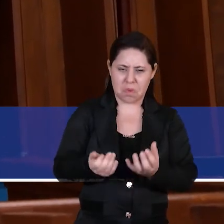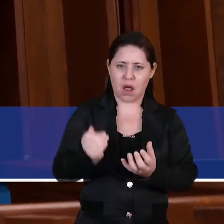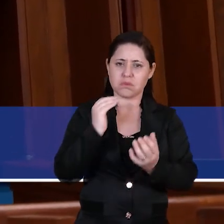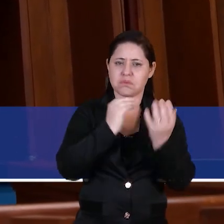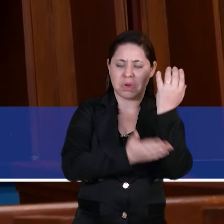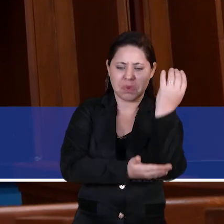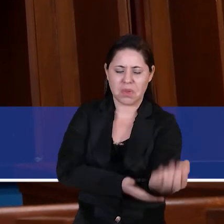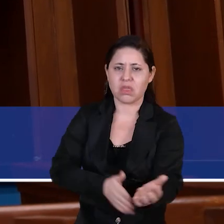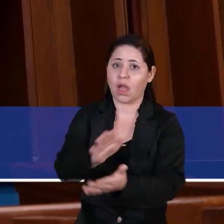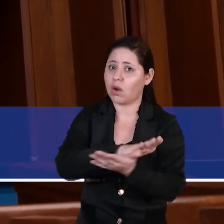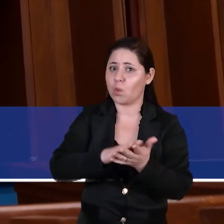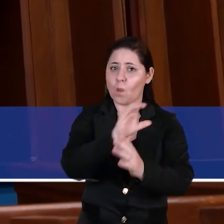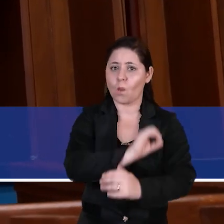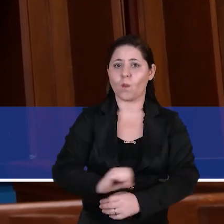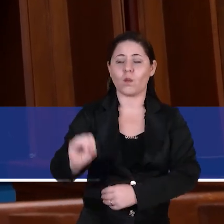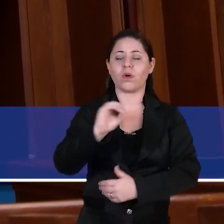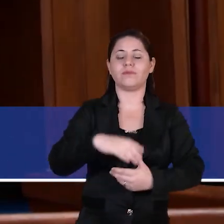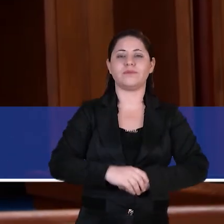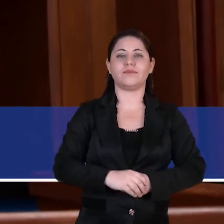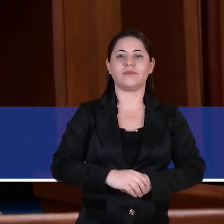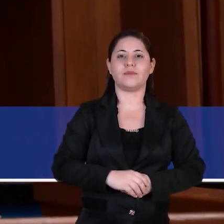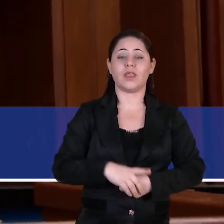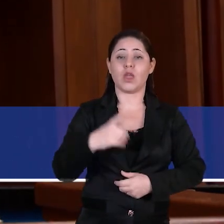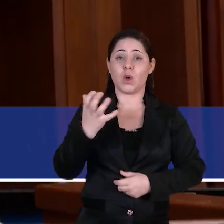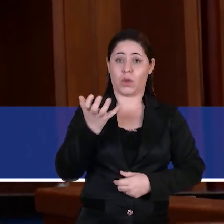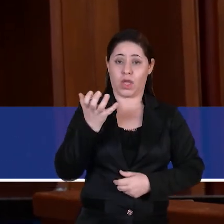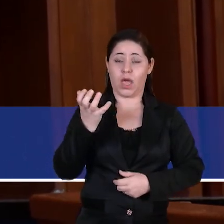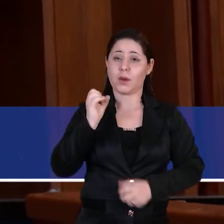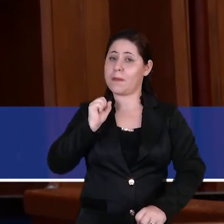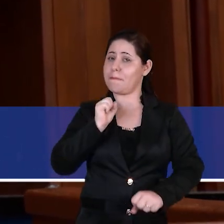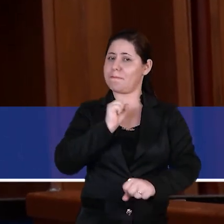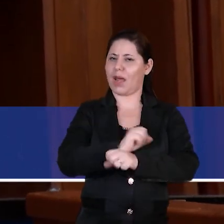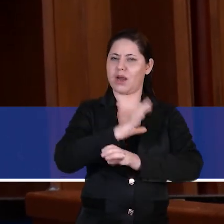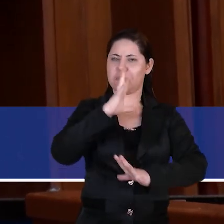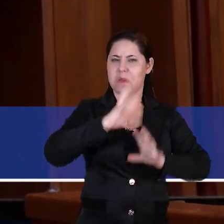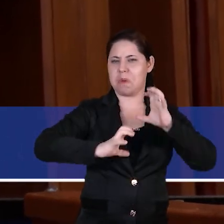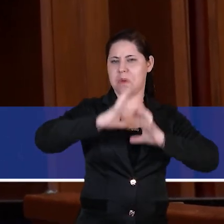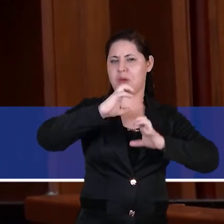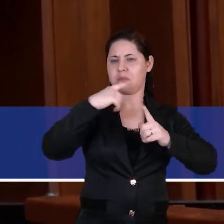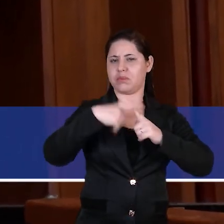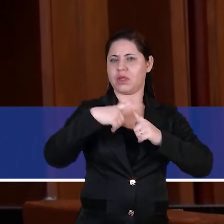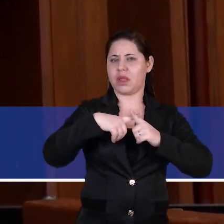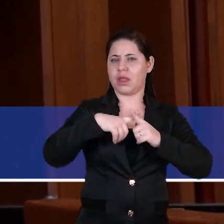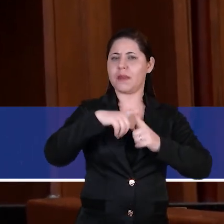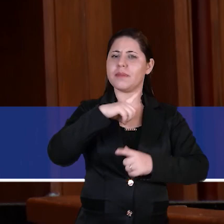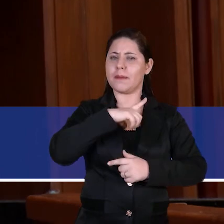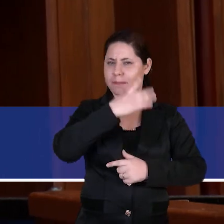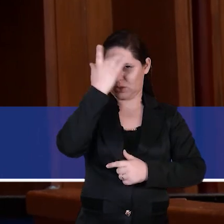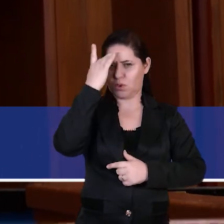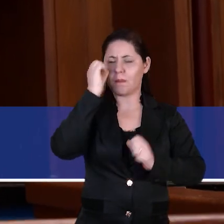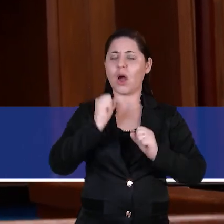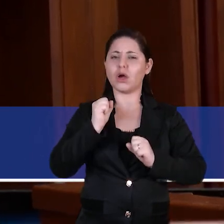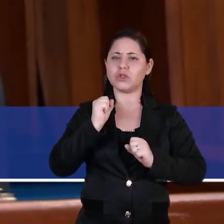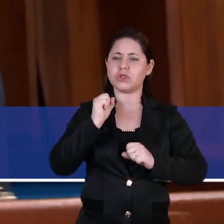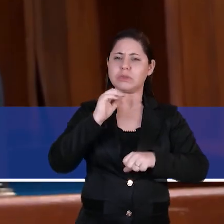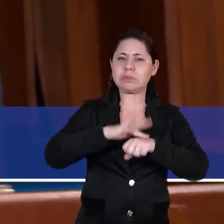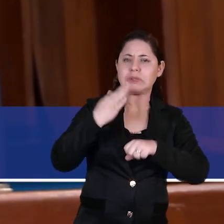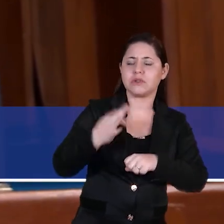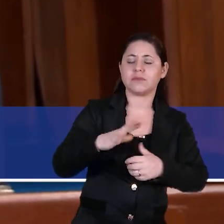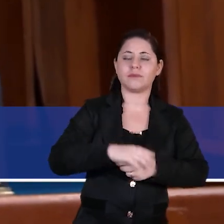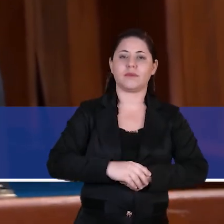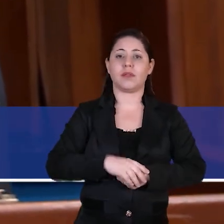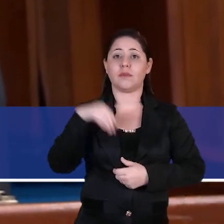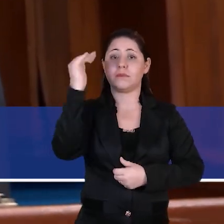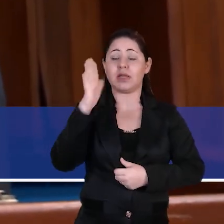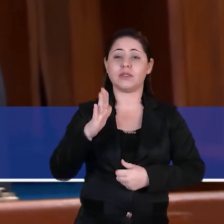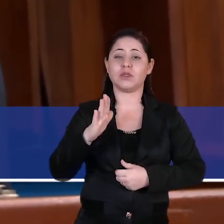queimadas e sem desmatamento ao meio ambiente. Eu quero que parem as brigas, porque tem gente que pode se machucar. O Brasil que eu